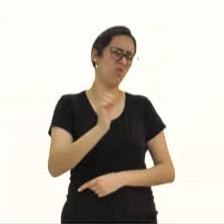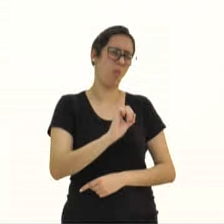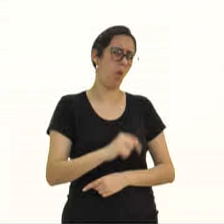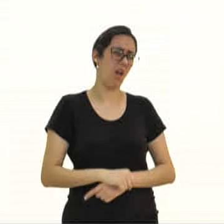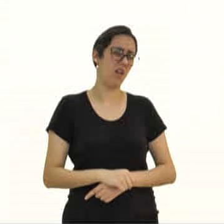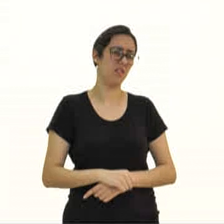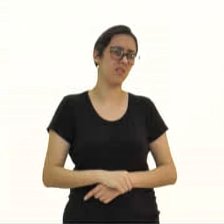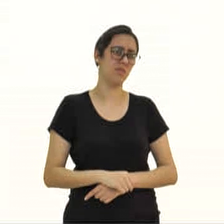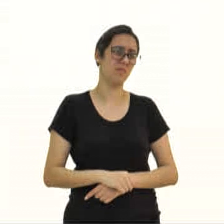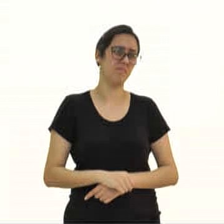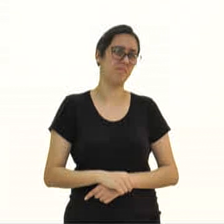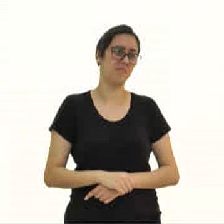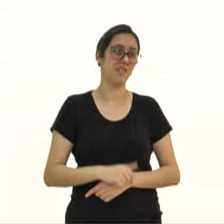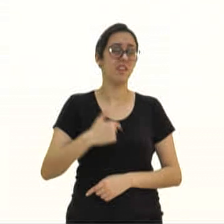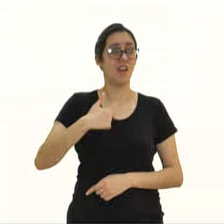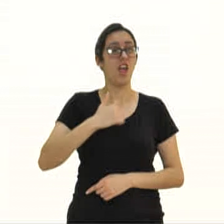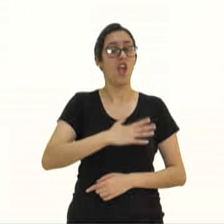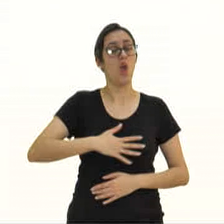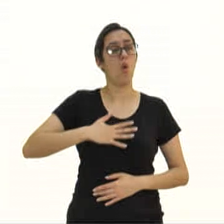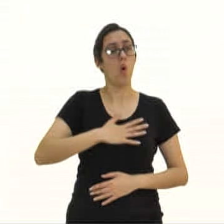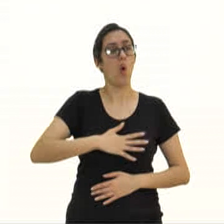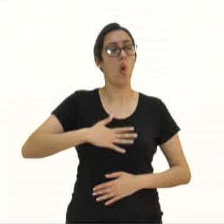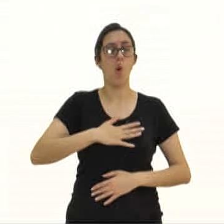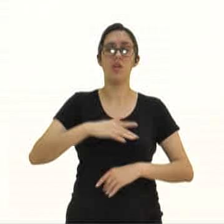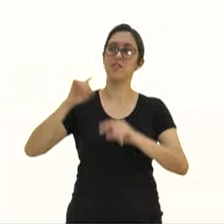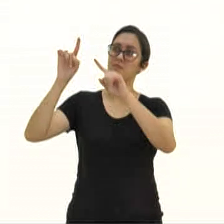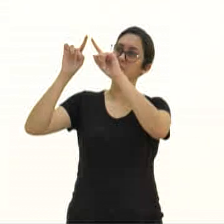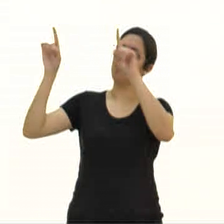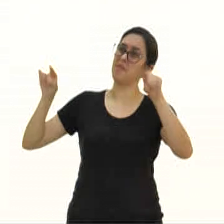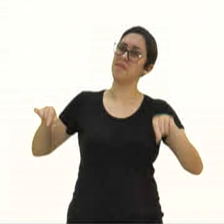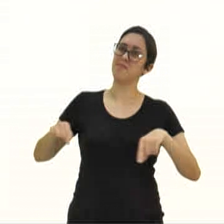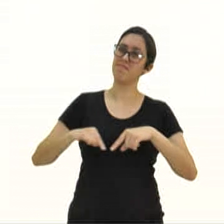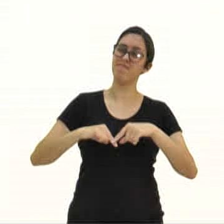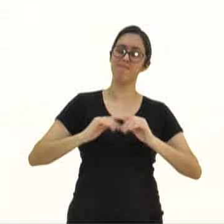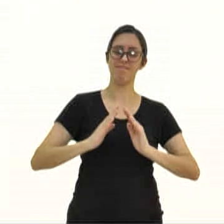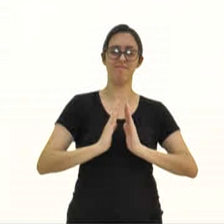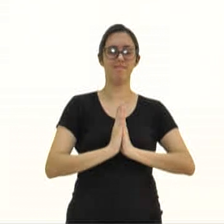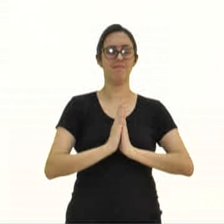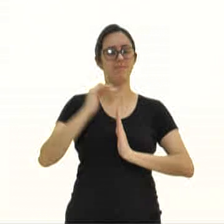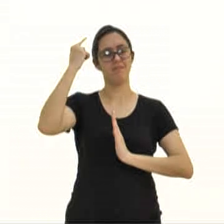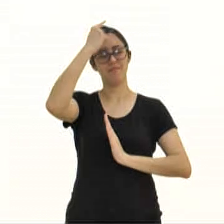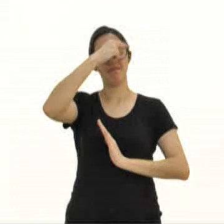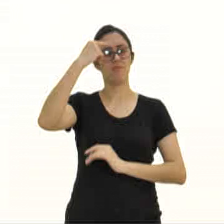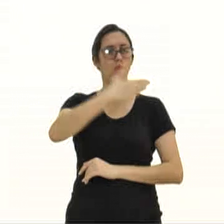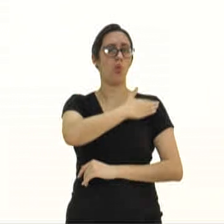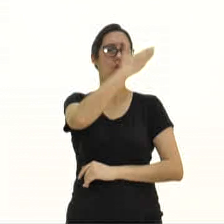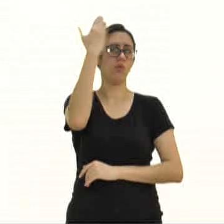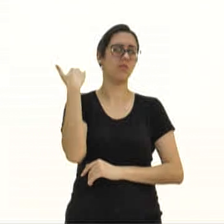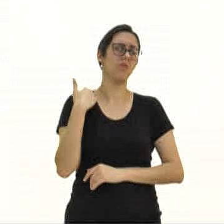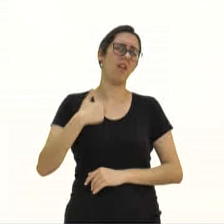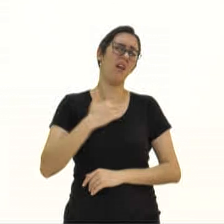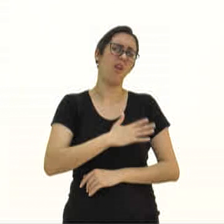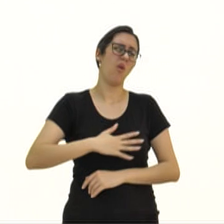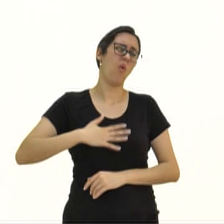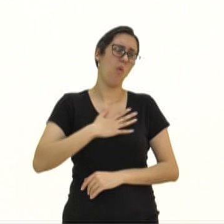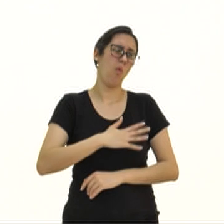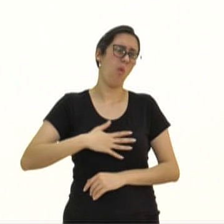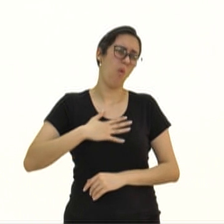Senhora da Conceição, minha madrinha, muito bonita. Mas é de escultura, não se pode pôr na parede. Nem eu